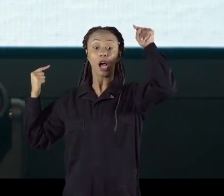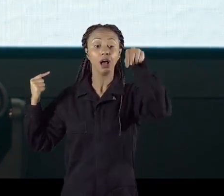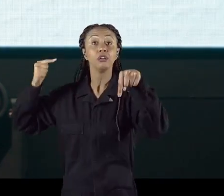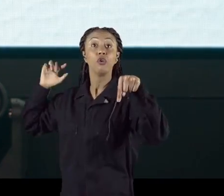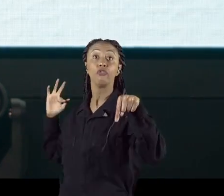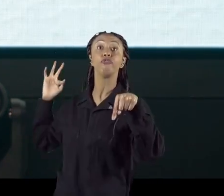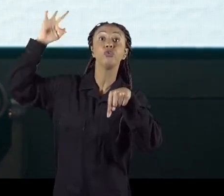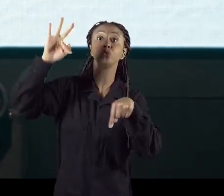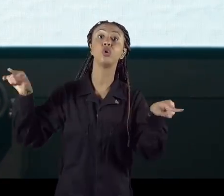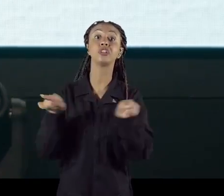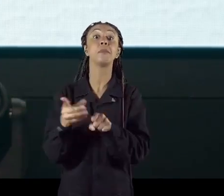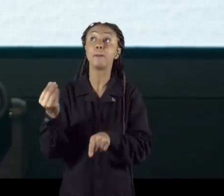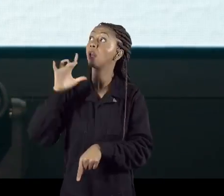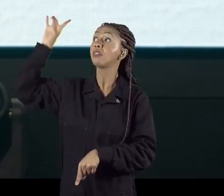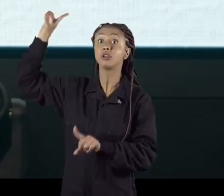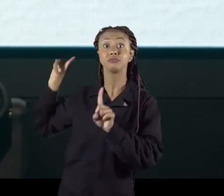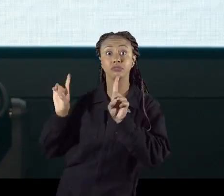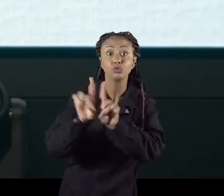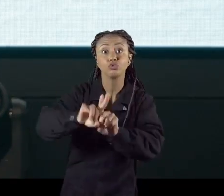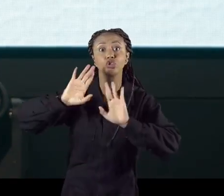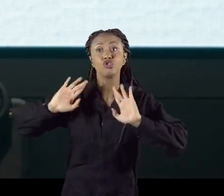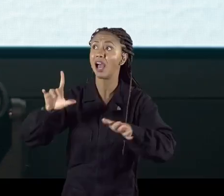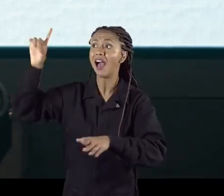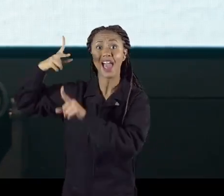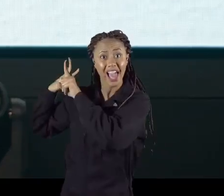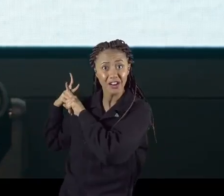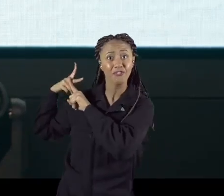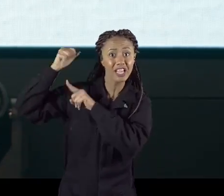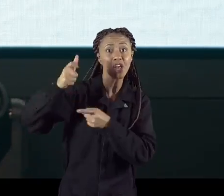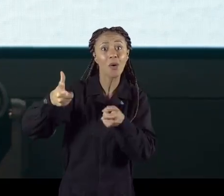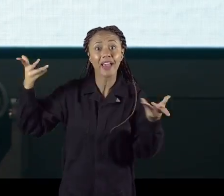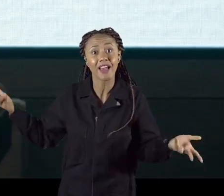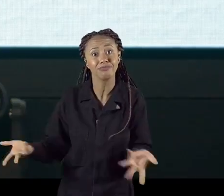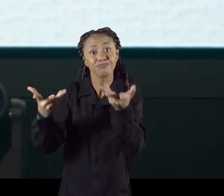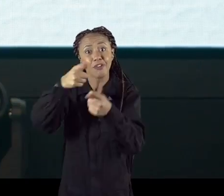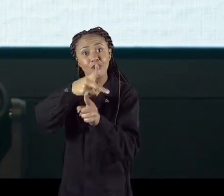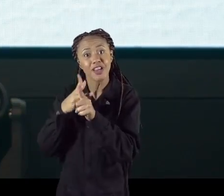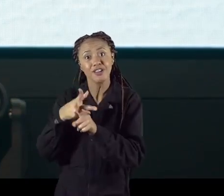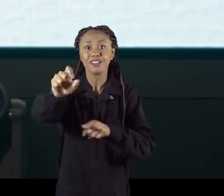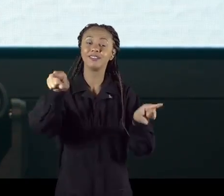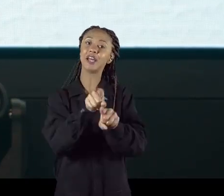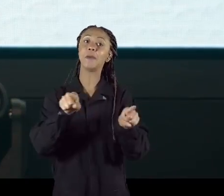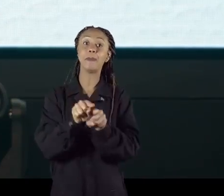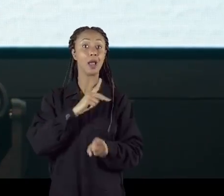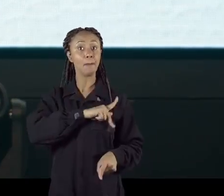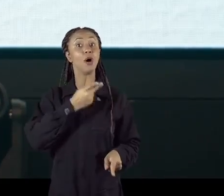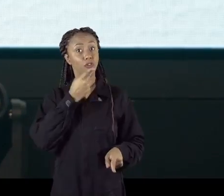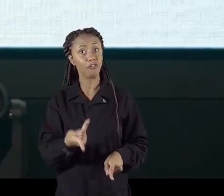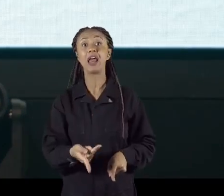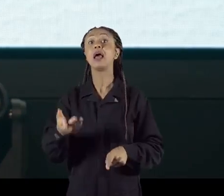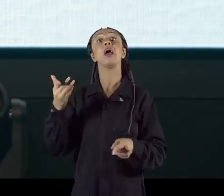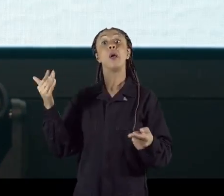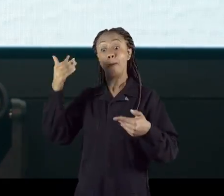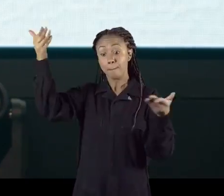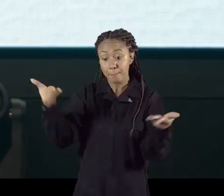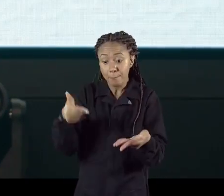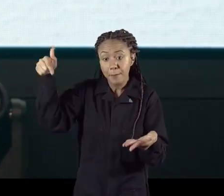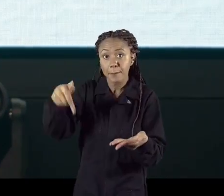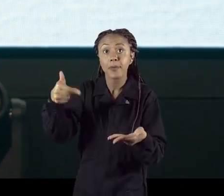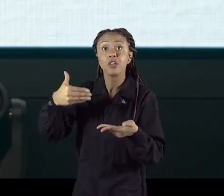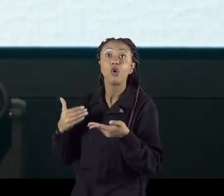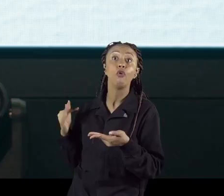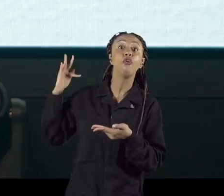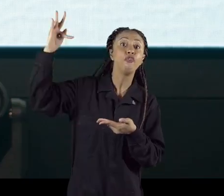porque tem um Deus que é com você que é mais do que vencedor e quer te dar vitória e Paulo tá dizendo nem o presente nem o porvir